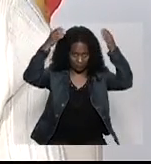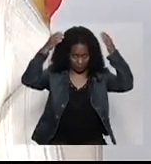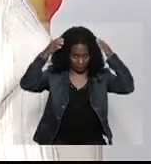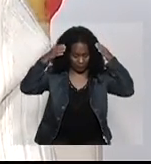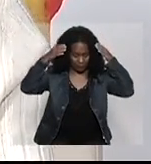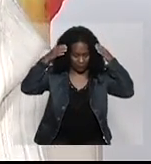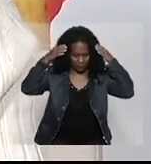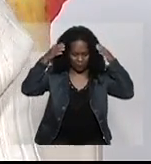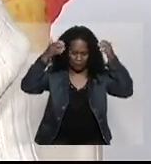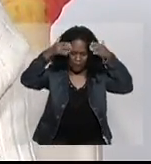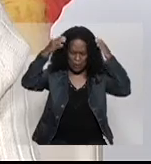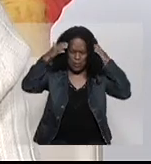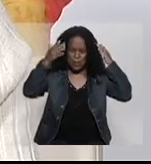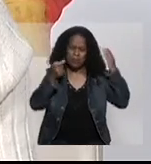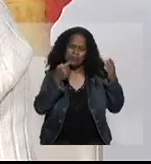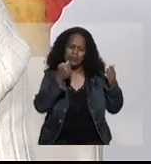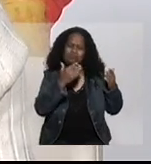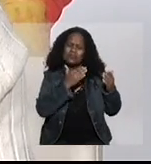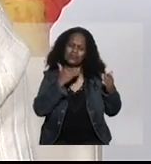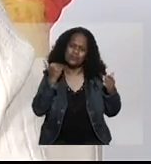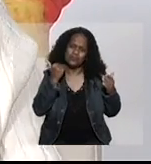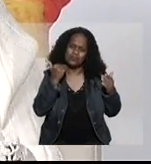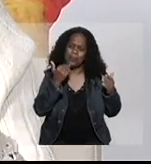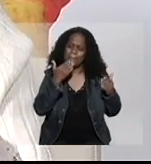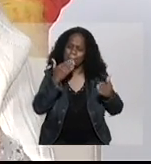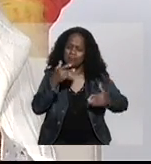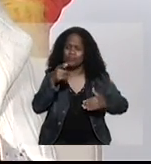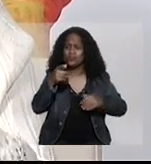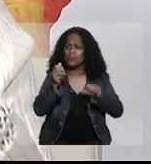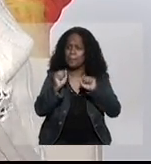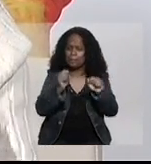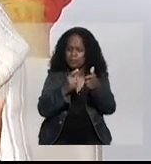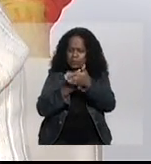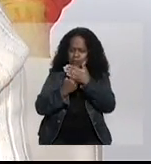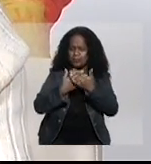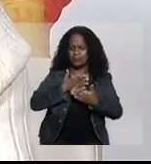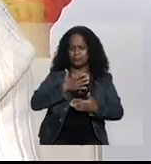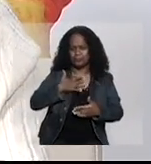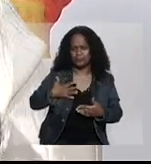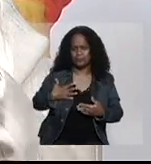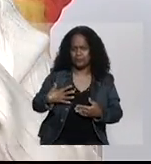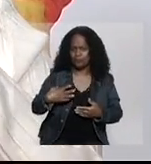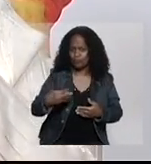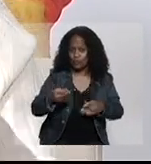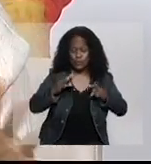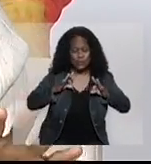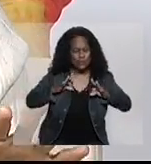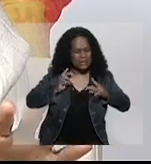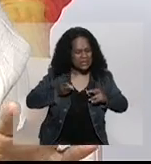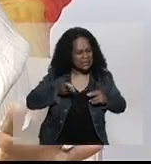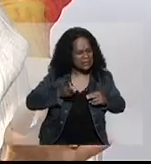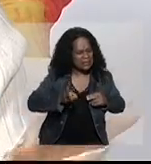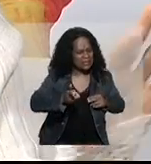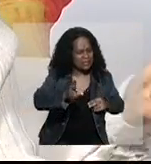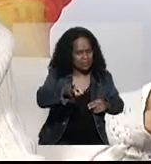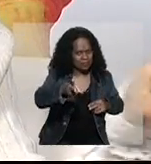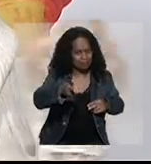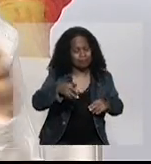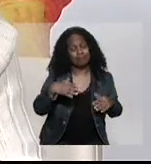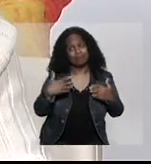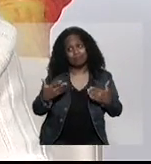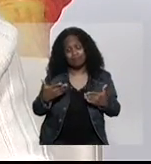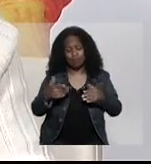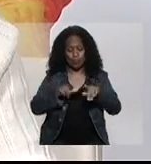o rei, no leito de morte, pede a ele que proteja o seu filho a todo custo.